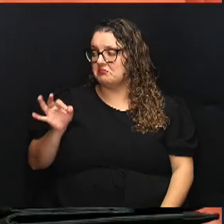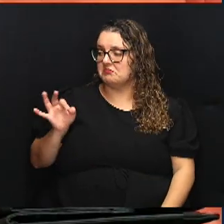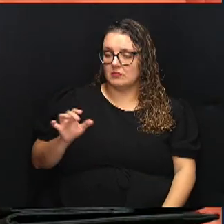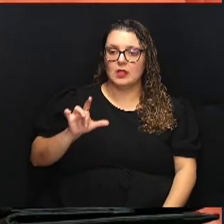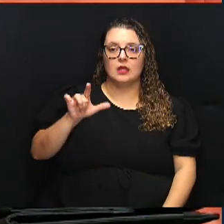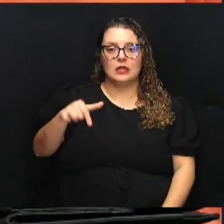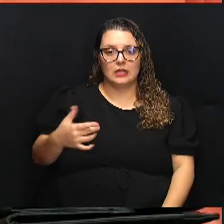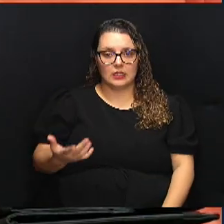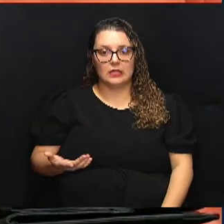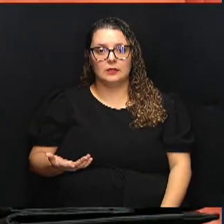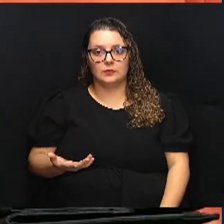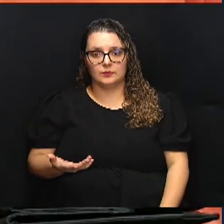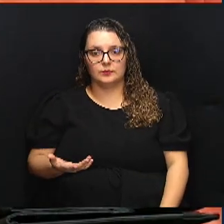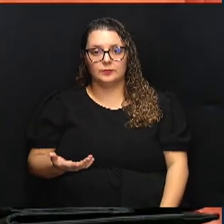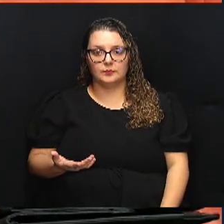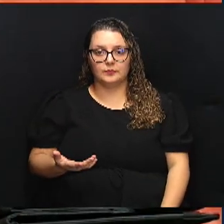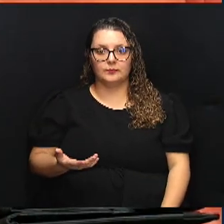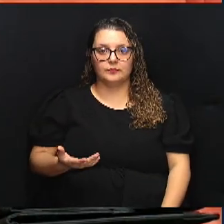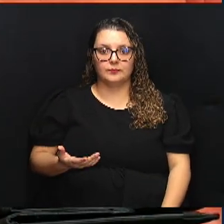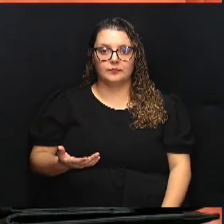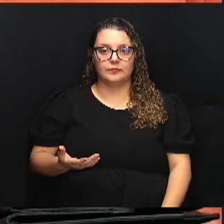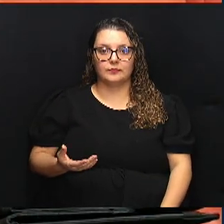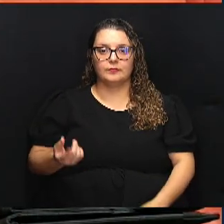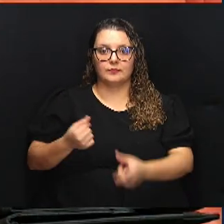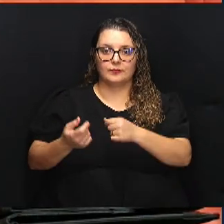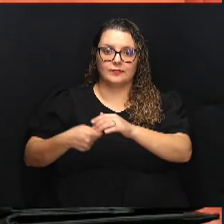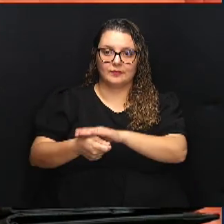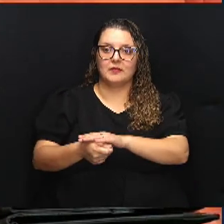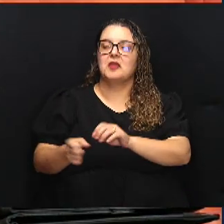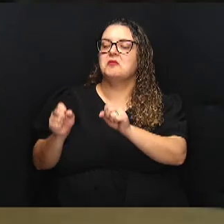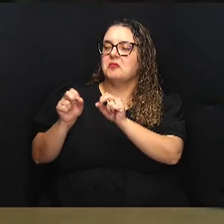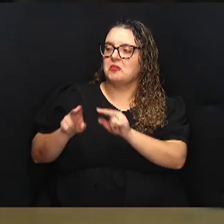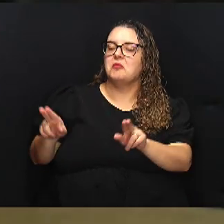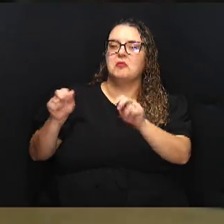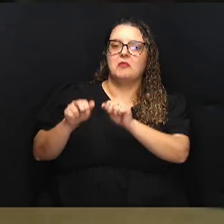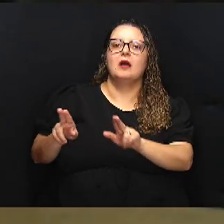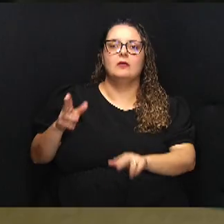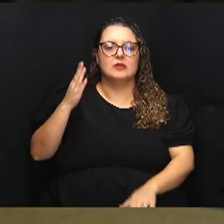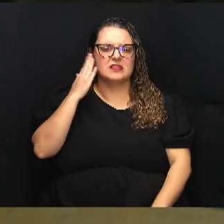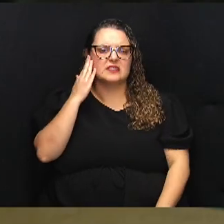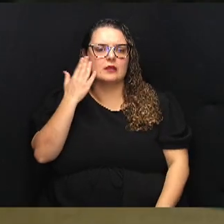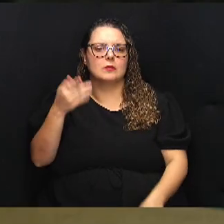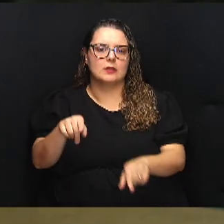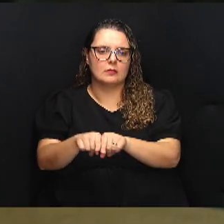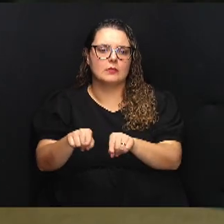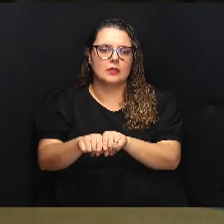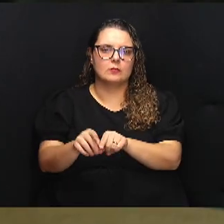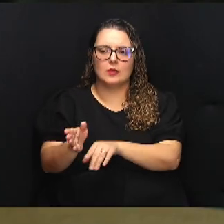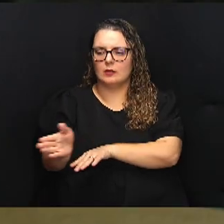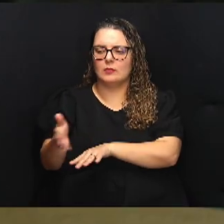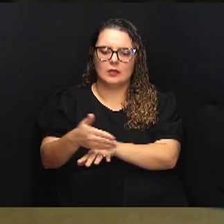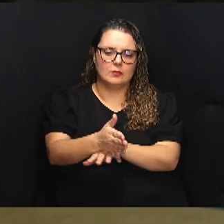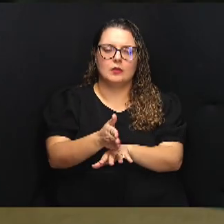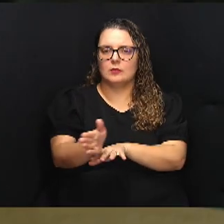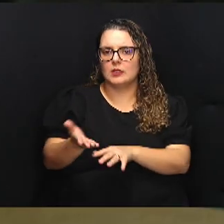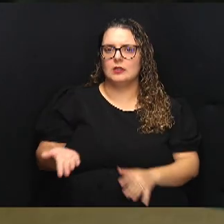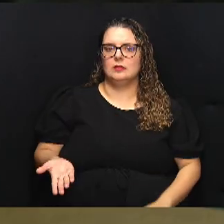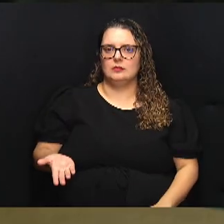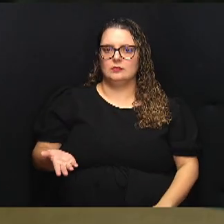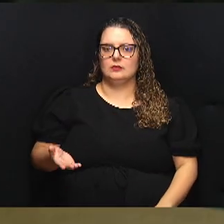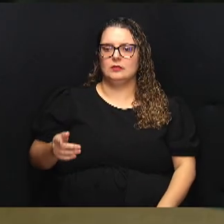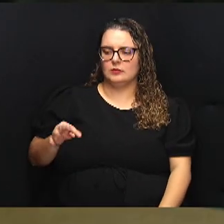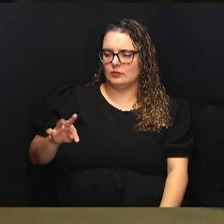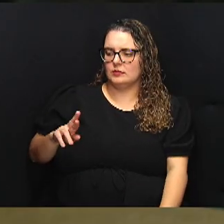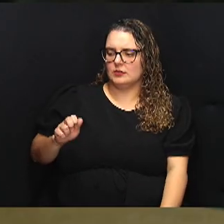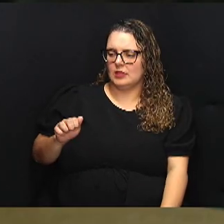de fato, coloca aportes de dinheiro. Uau! E a gente tem que saber também fazer esse direcionamento desse tráfego,